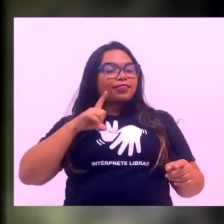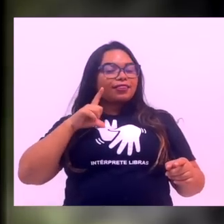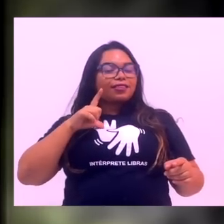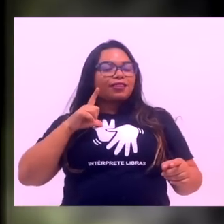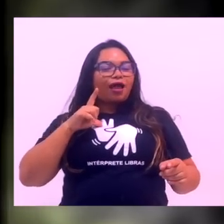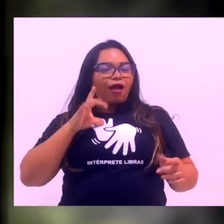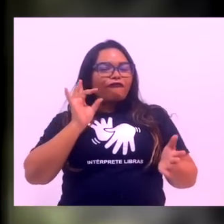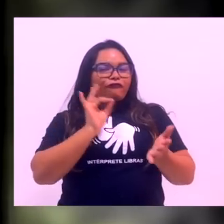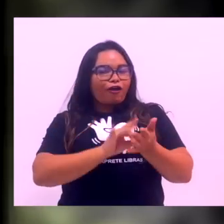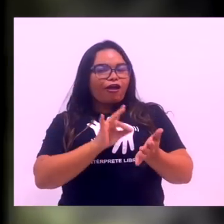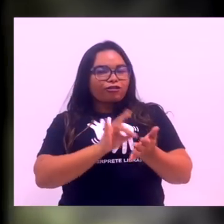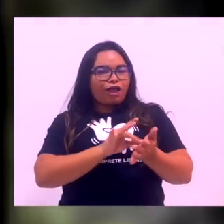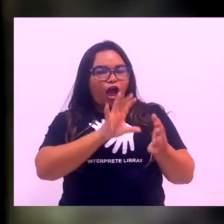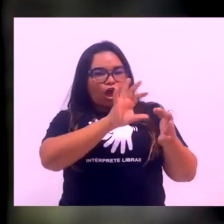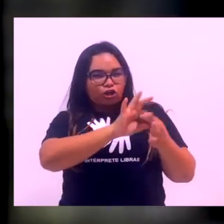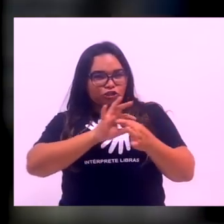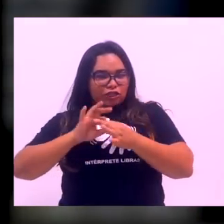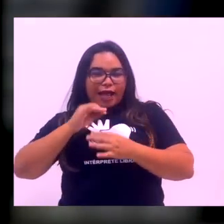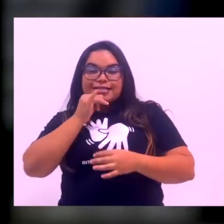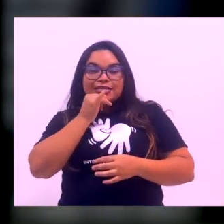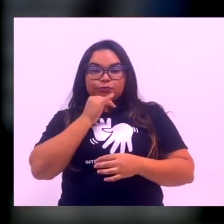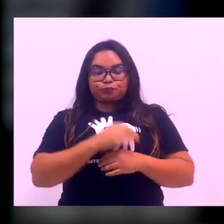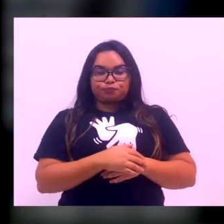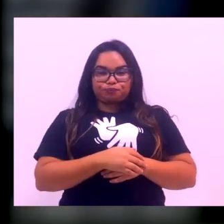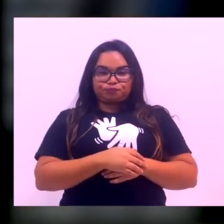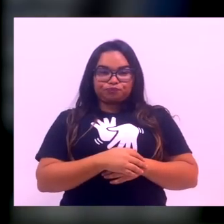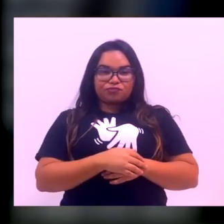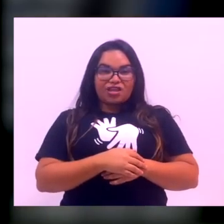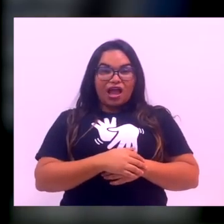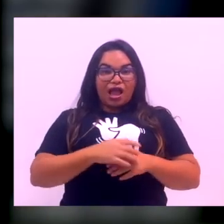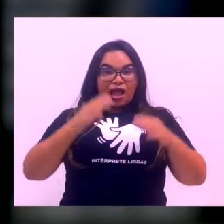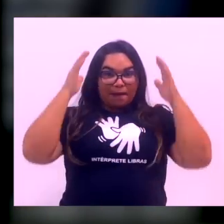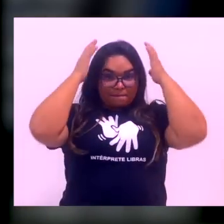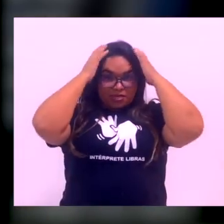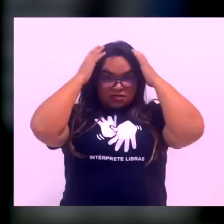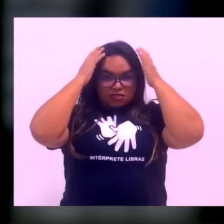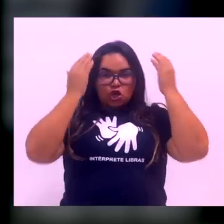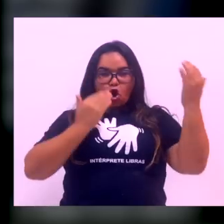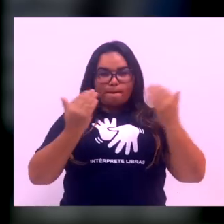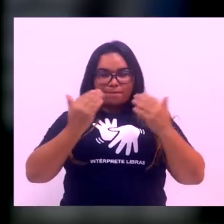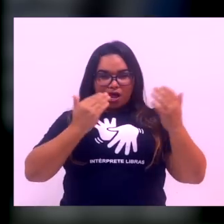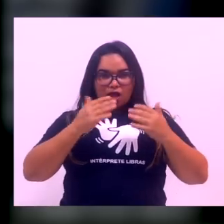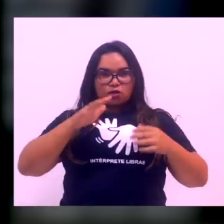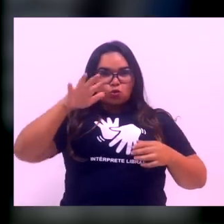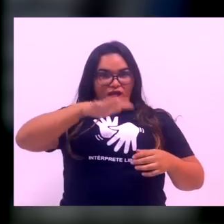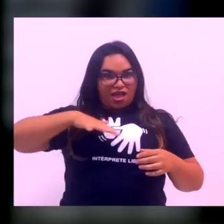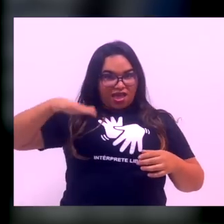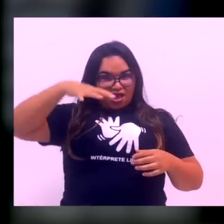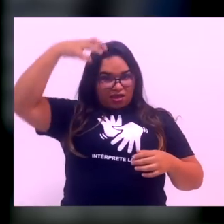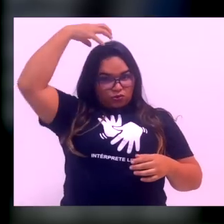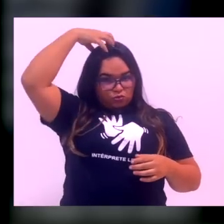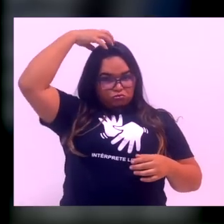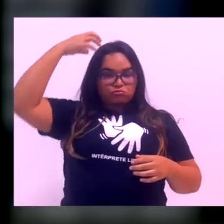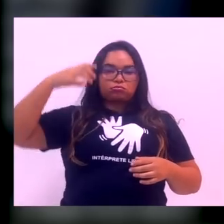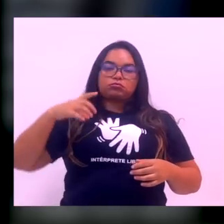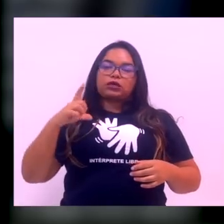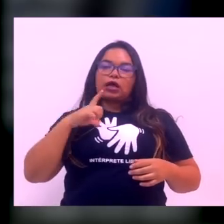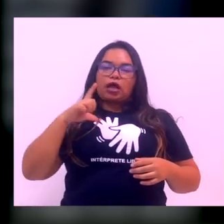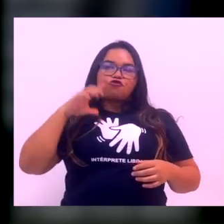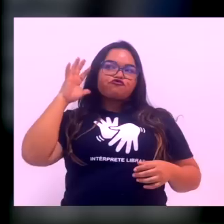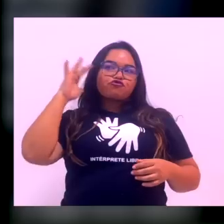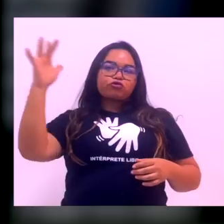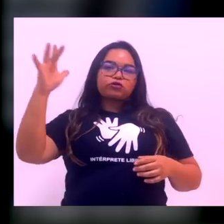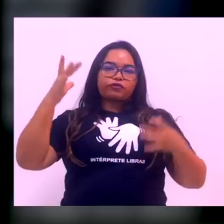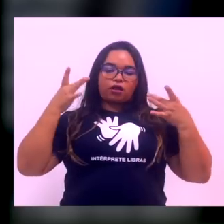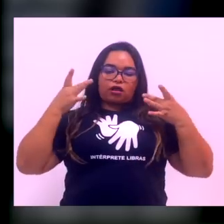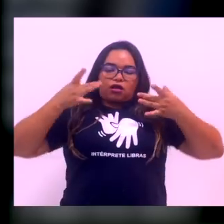a filosofia da cabeça tiver avançado e construído sobre a filosofia do peito